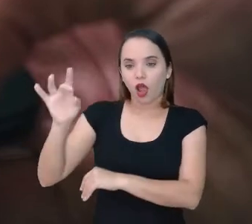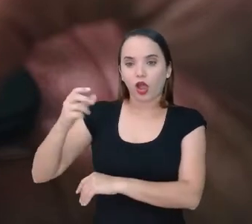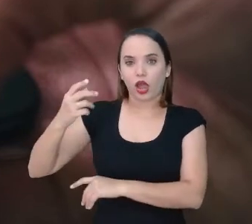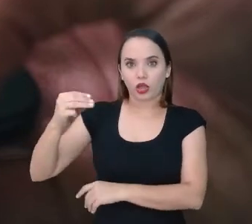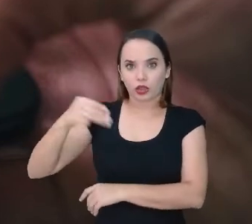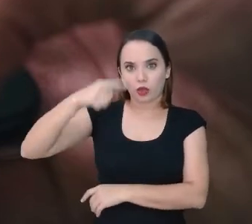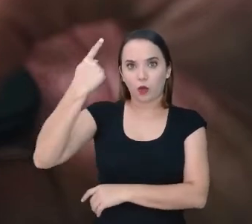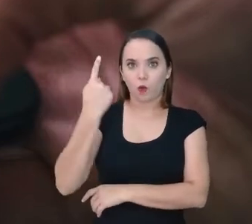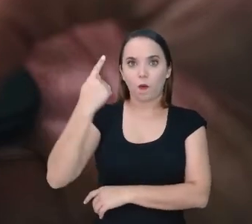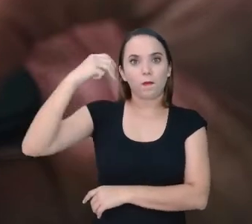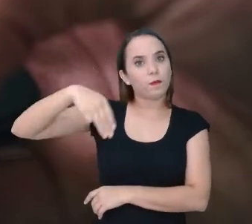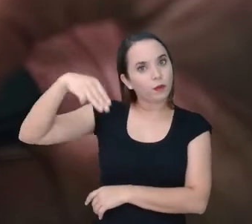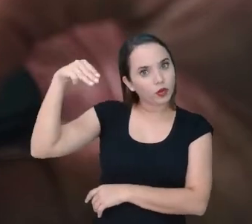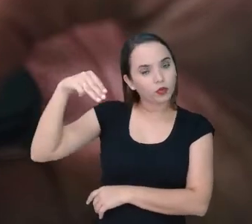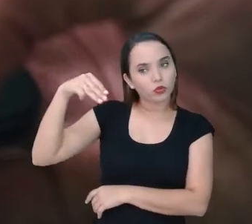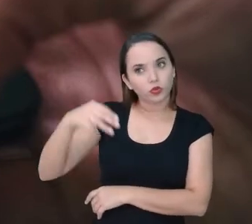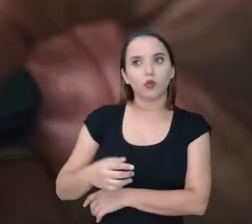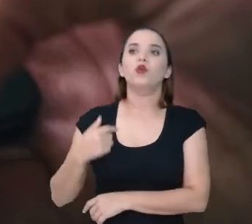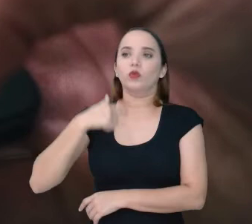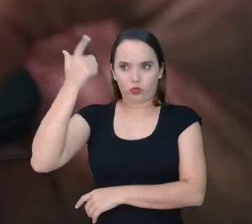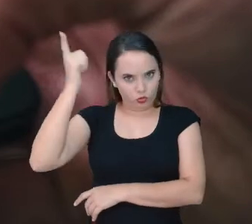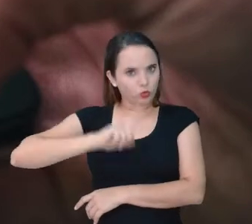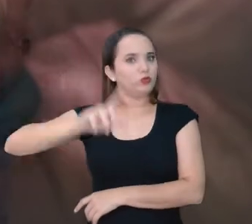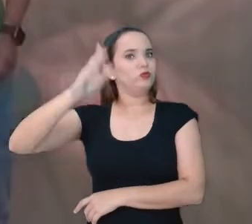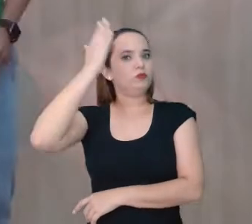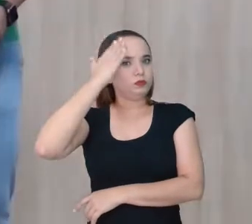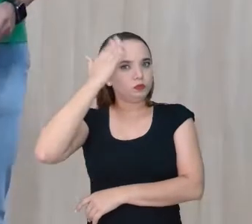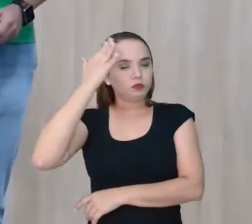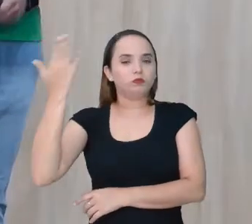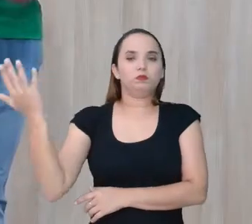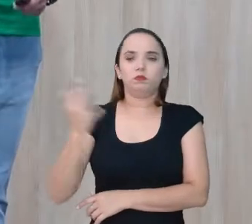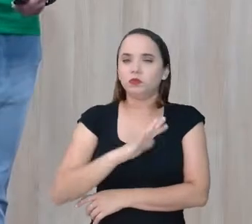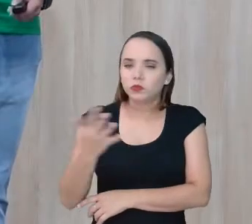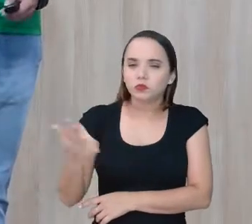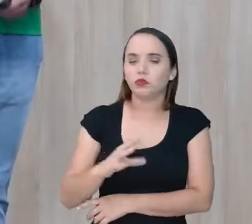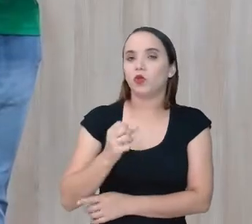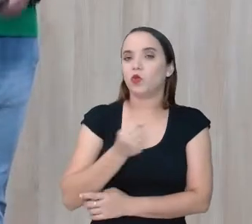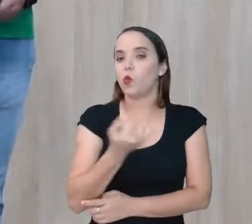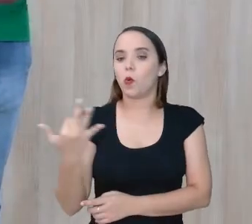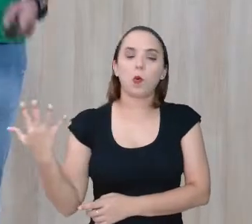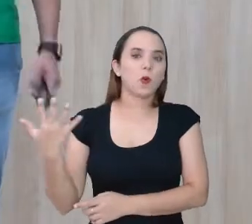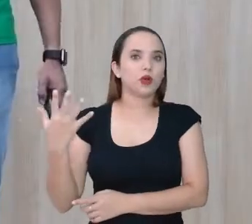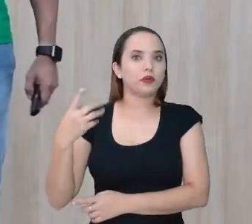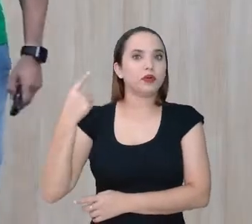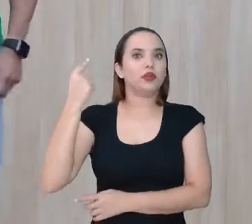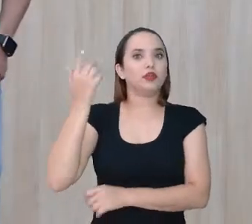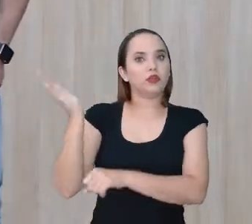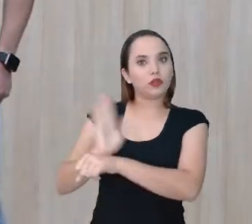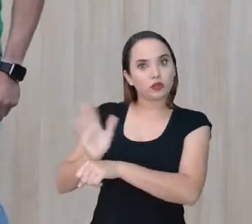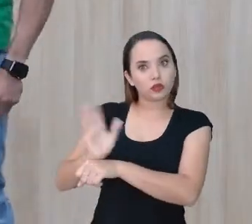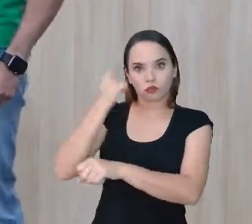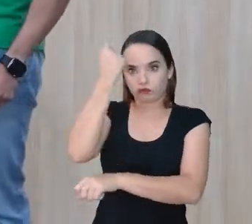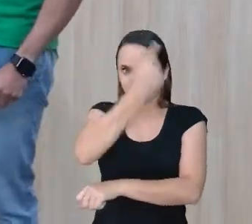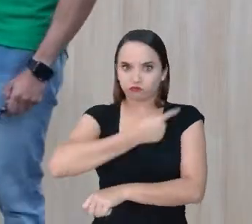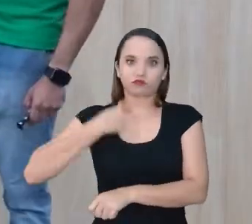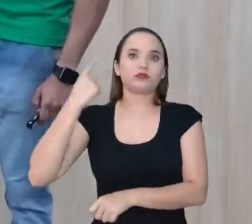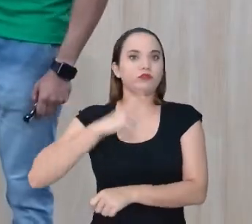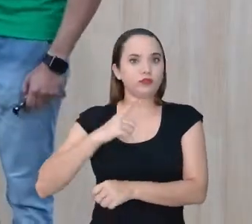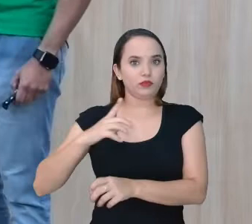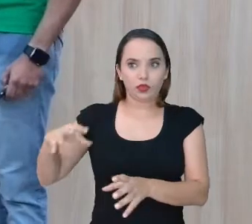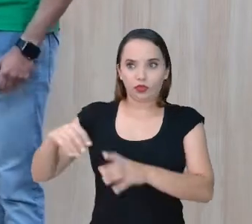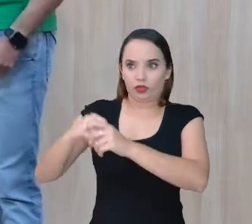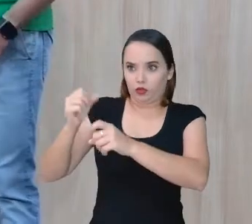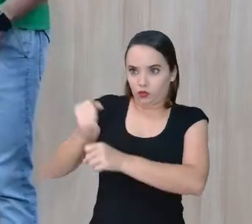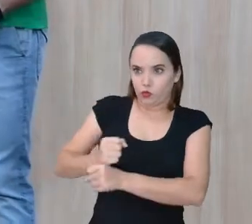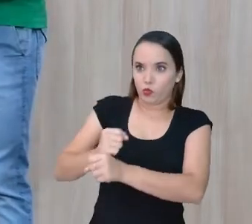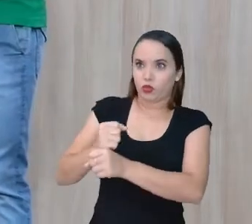consigo estimar, certo? Quantas horas de vídeo eu tenho aí no YouTube por ano, certo? Então, vamos lá.